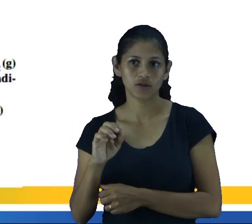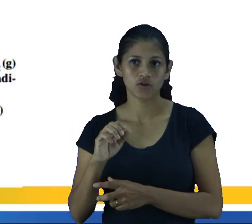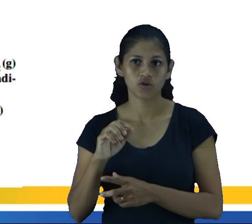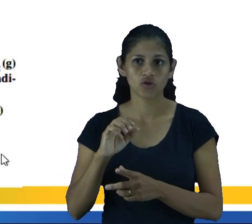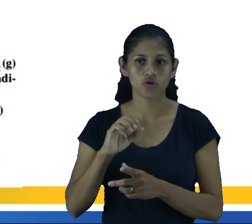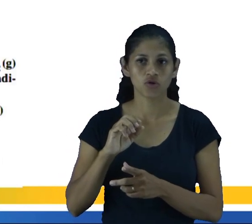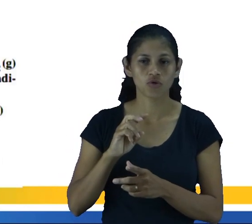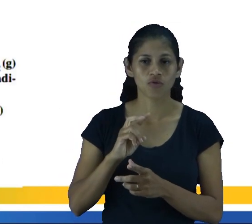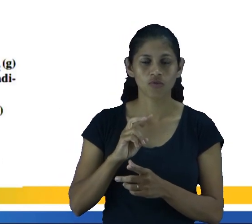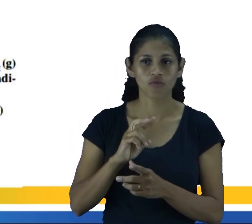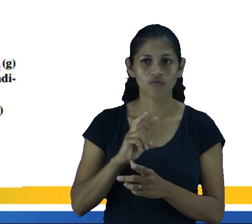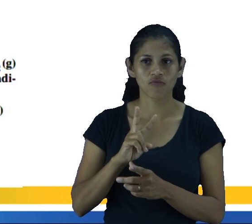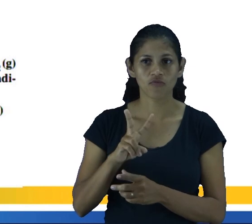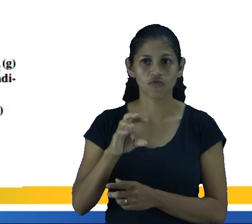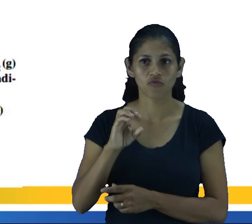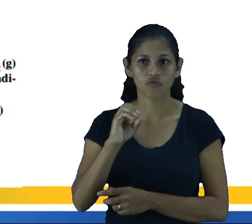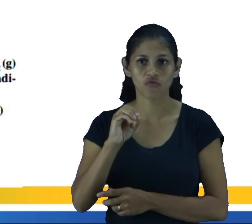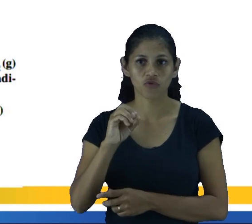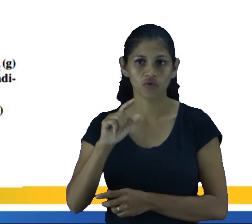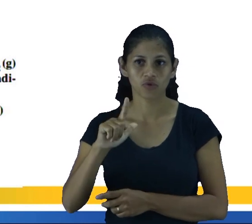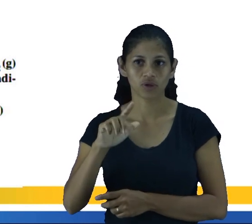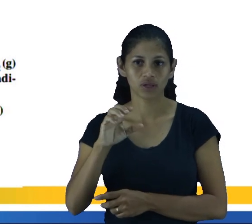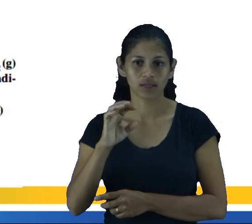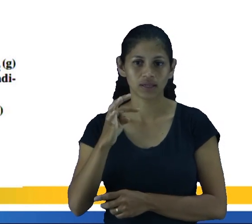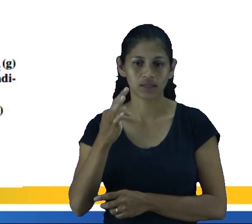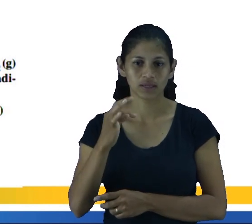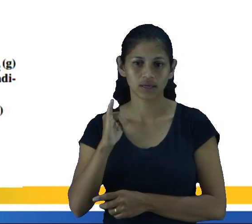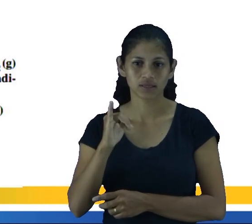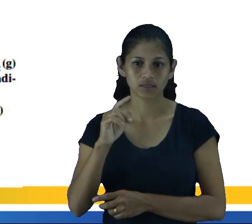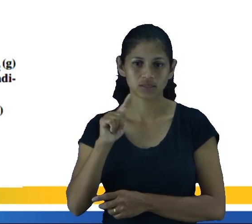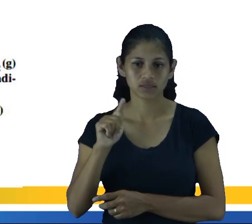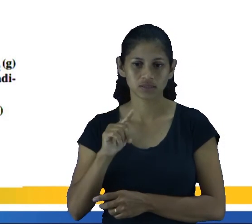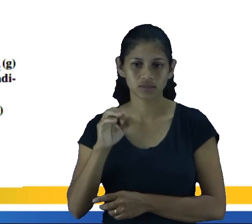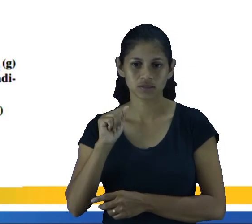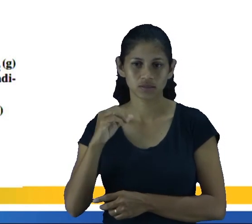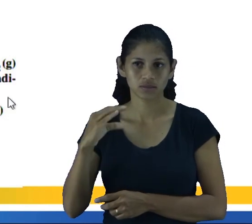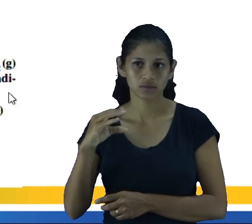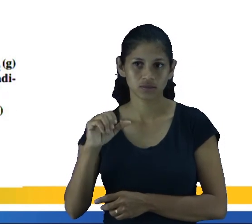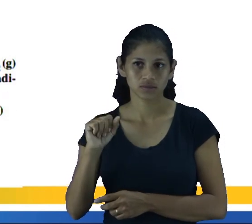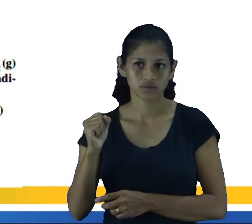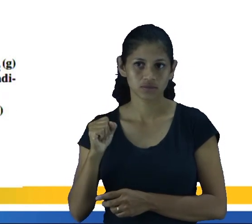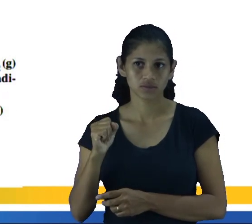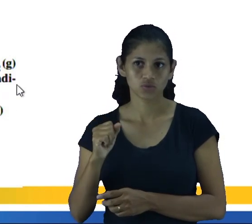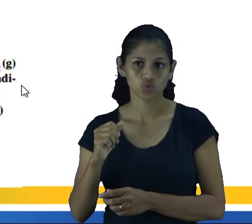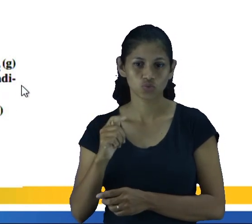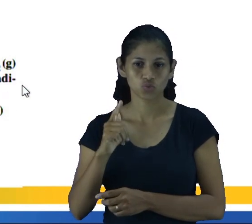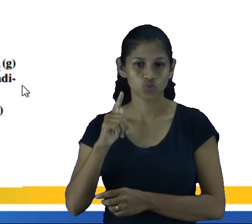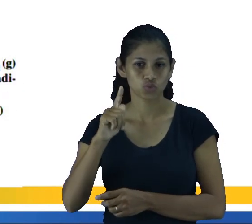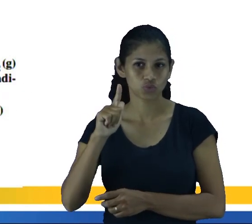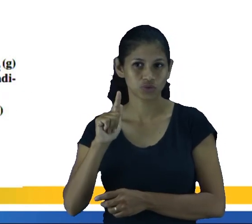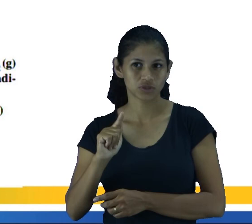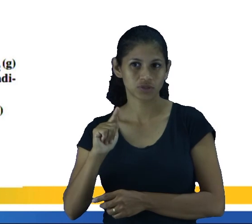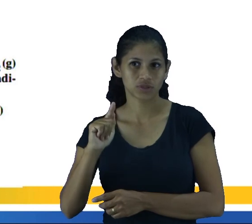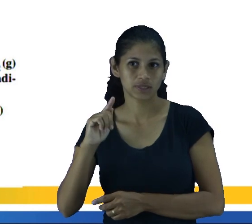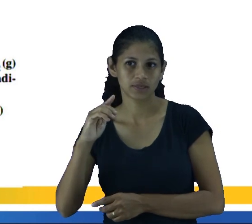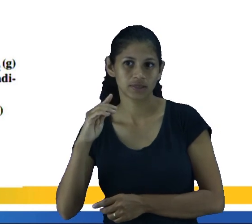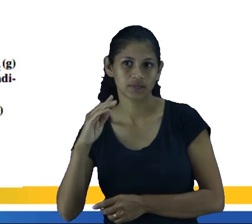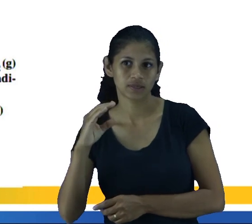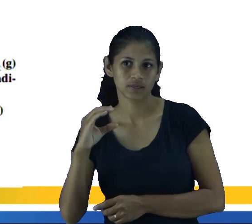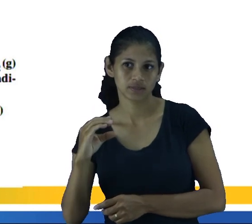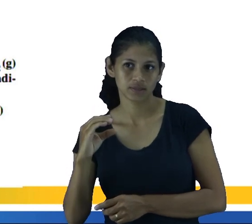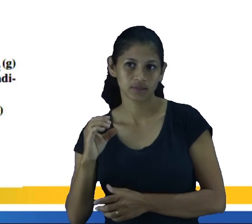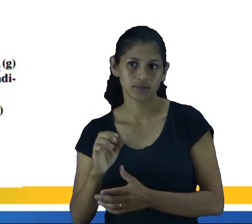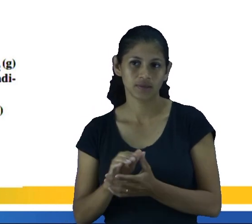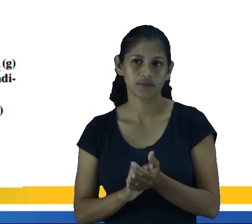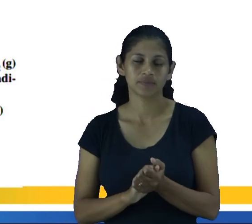tem a resolução. Então, depois que a gente fez ali a separação dos compostos insolúveis, né, através de filtração, e foi adicionado